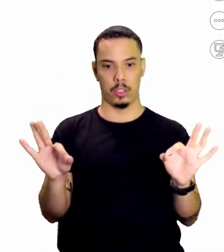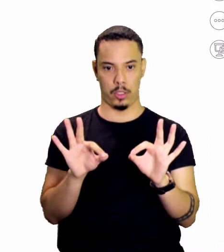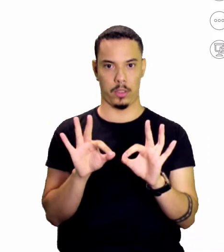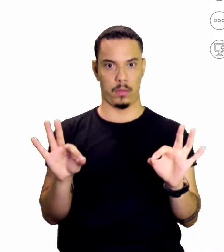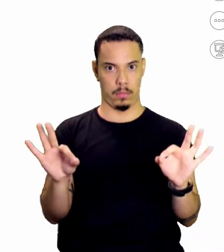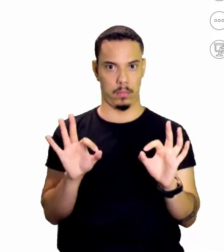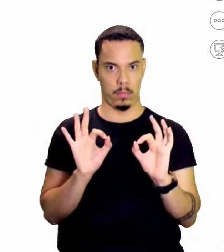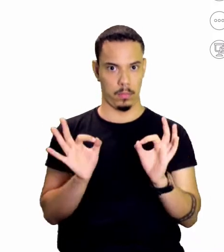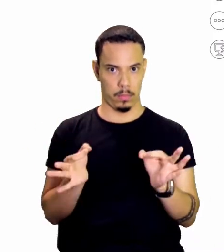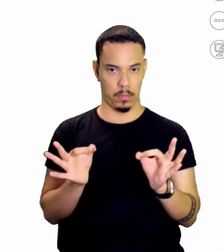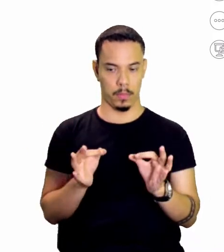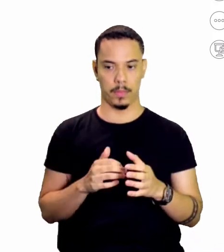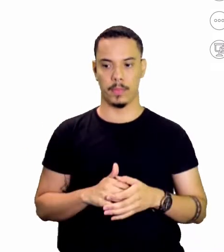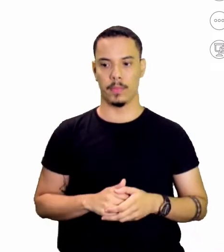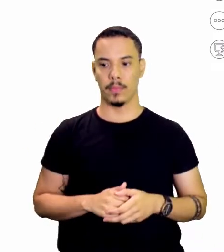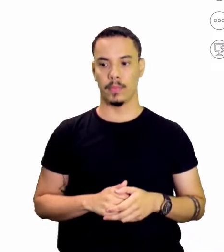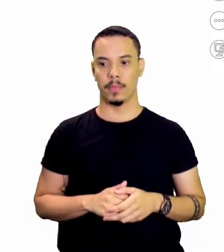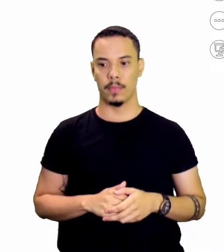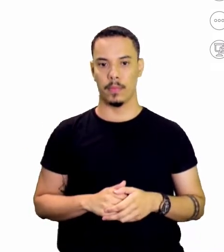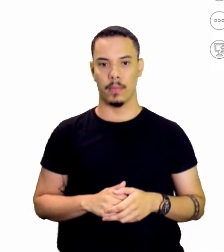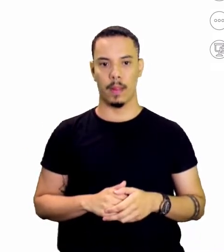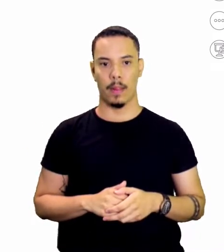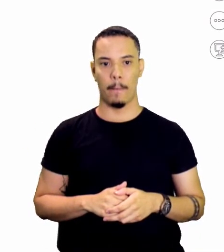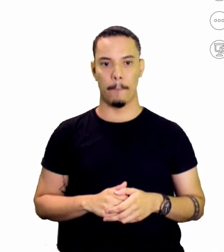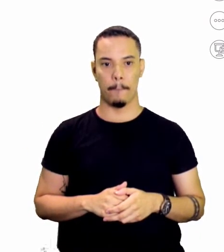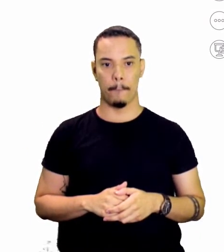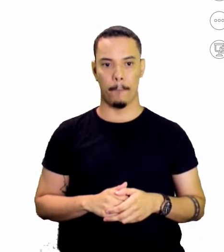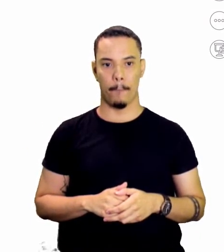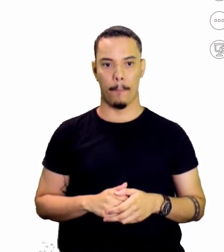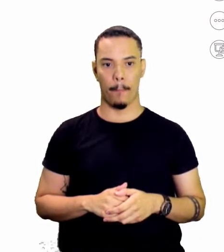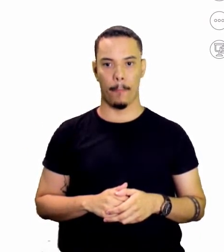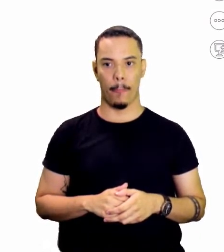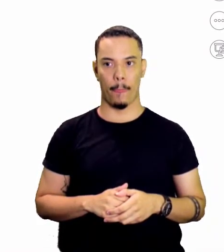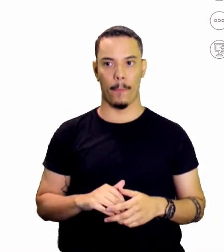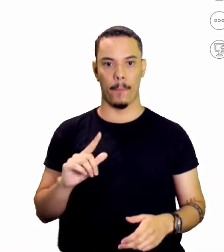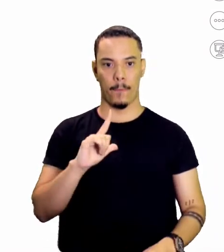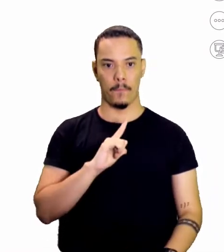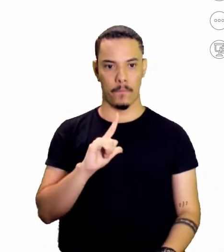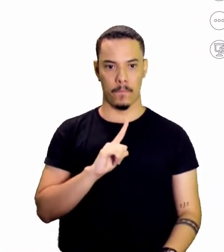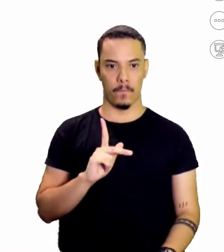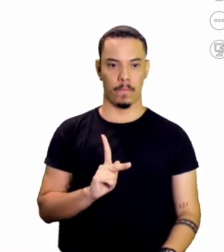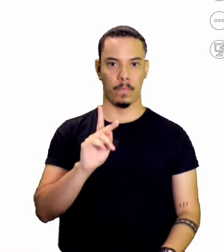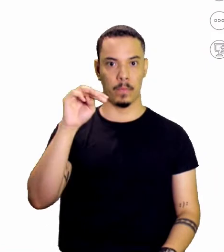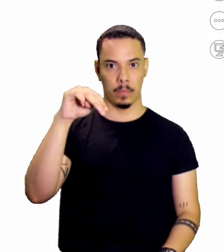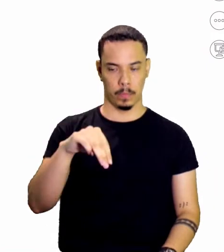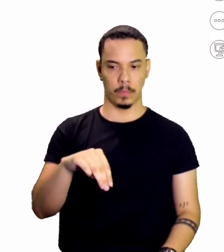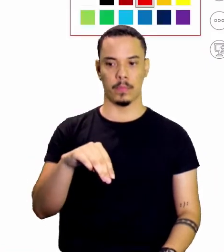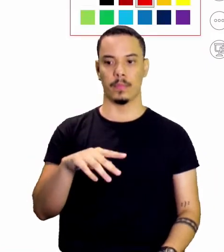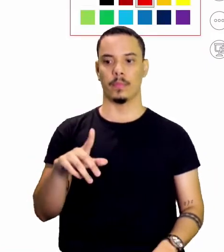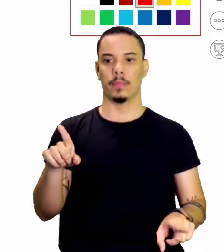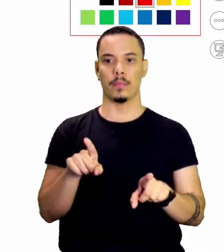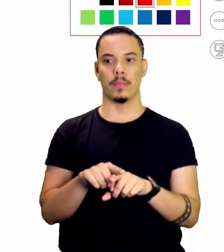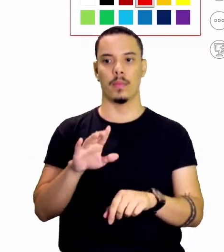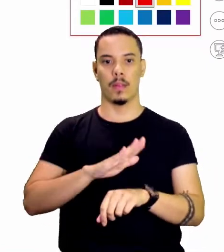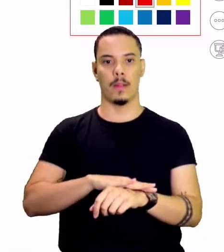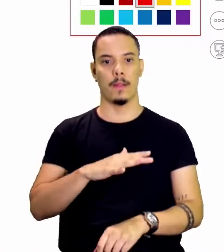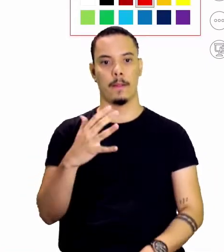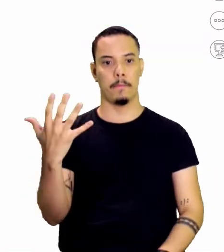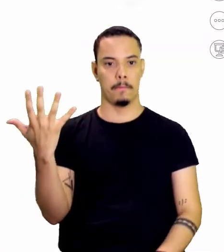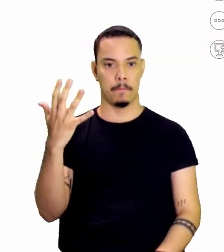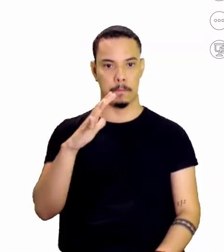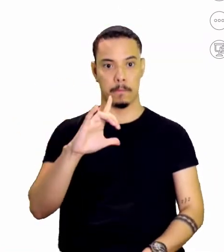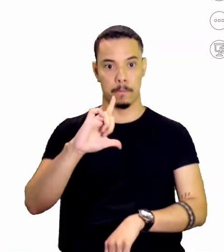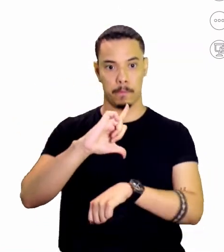humanidade aqui não tem 10 Olha só eu também está em quilômetros né posições em quilômetros e o tempo